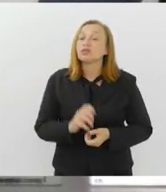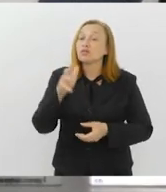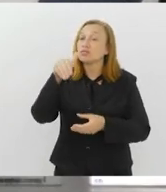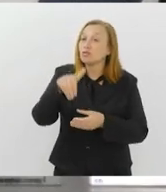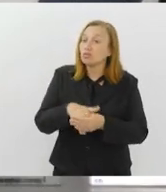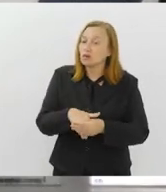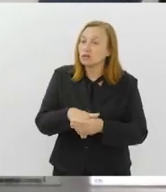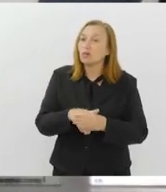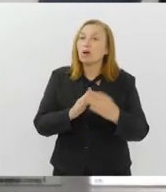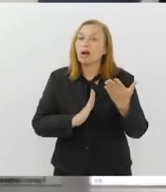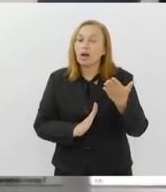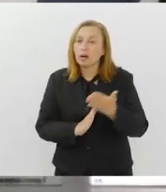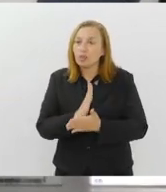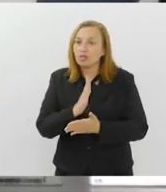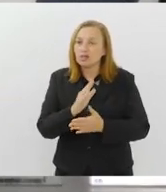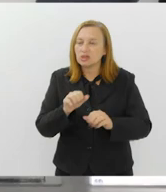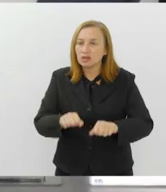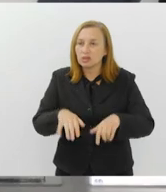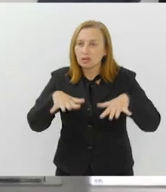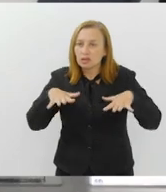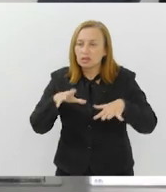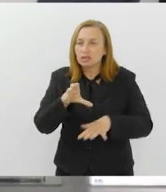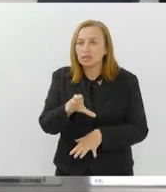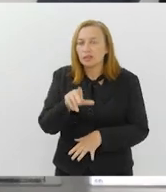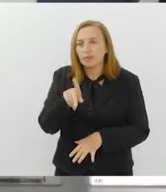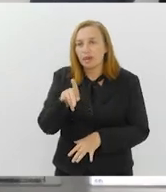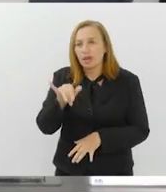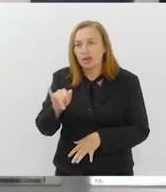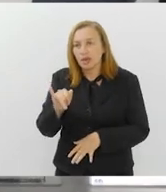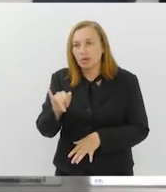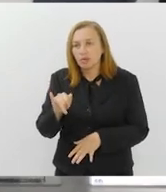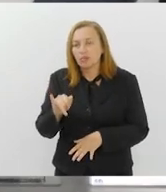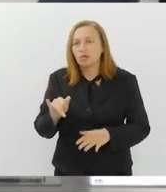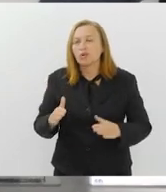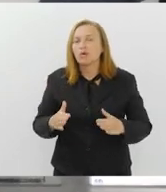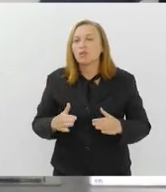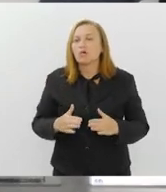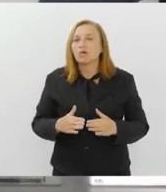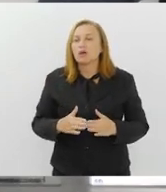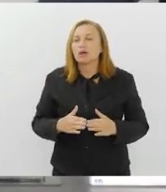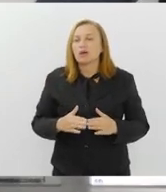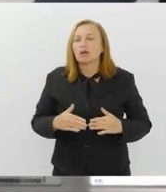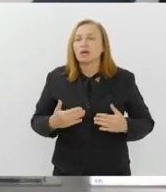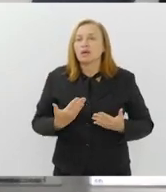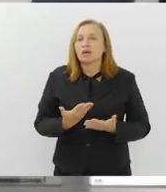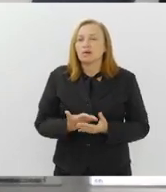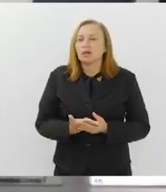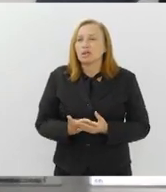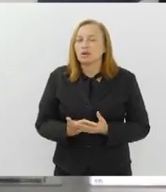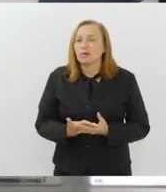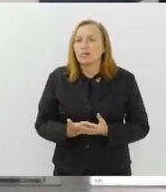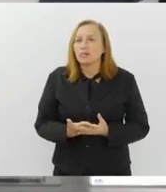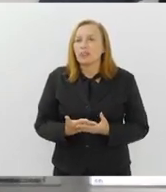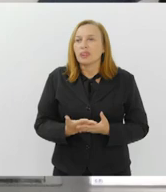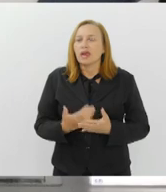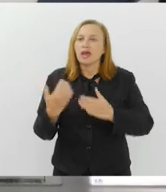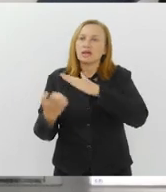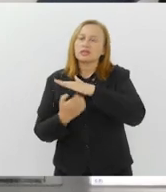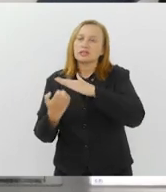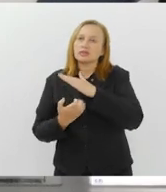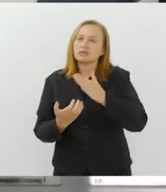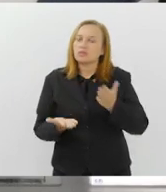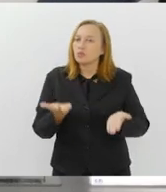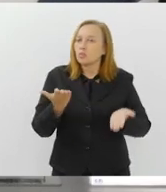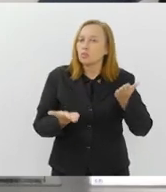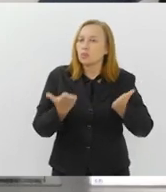a aprovação em plenário desta CPI, a requisição às empresas de balanço financeiro,